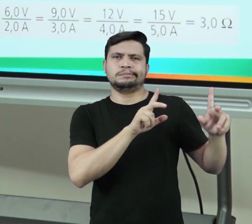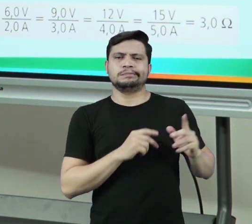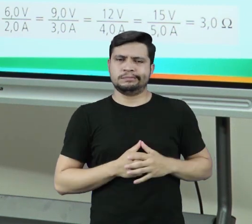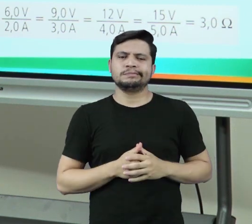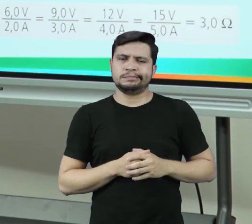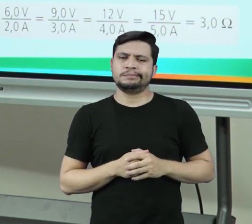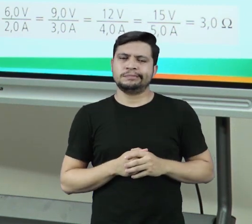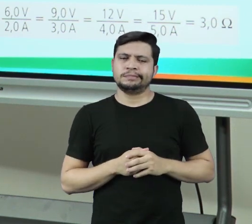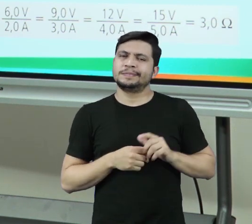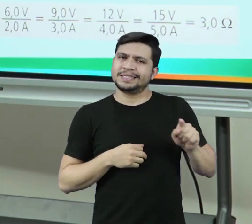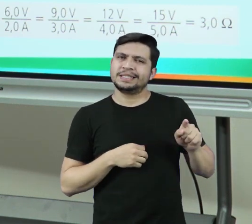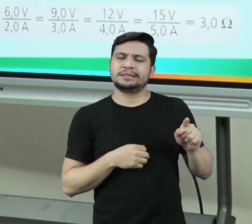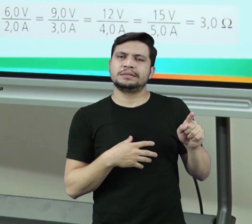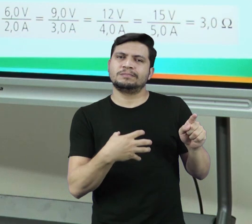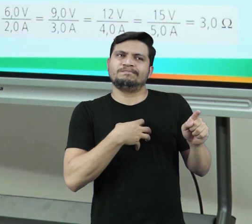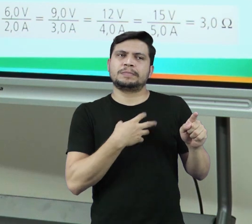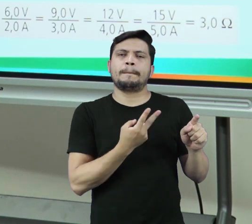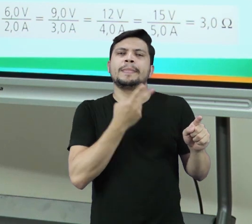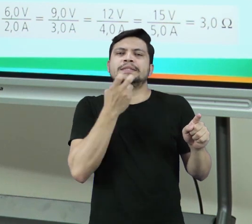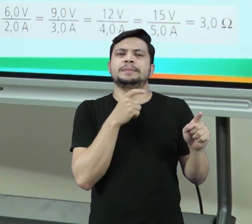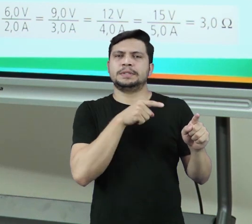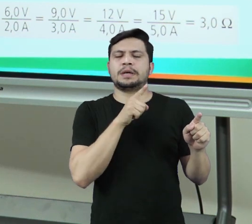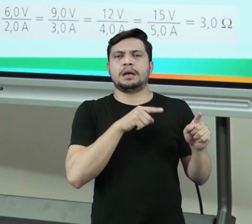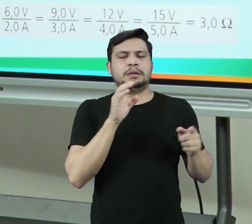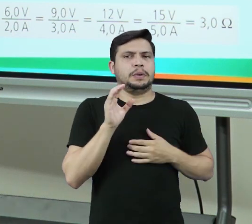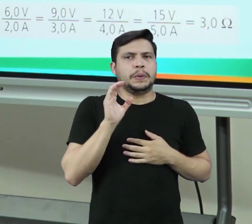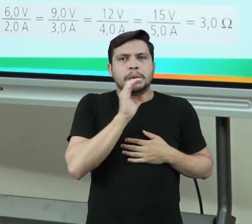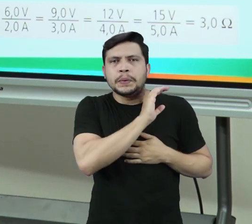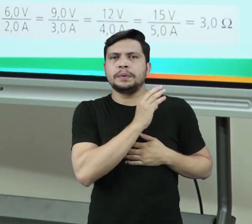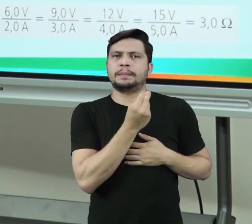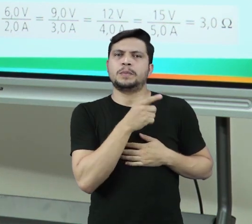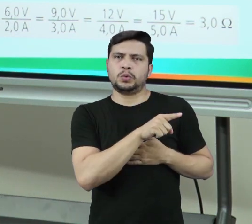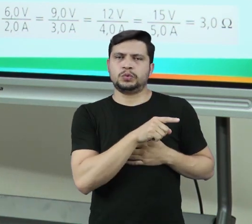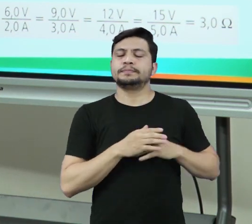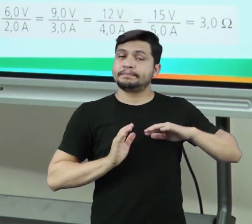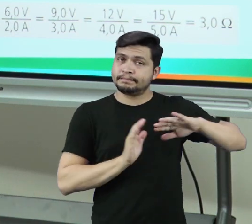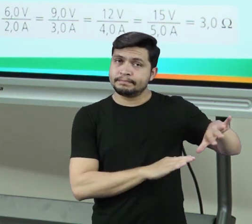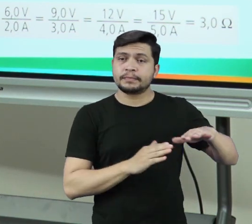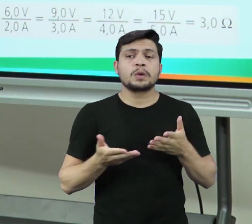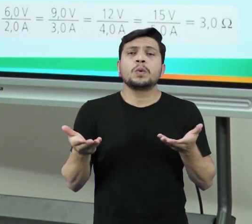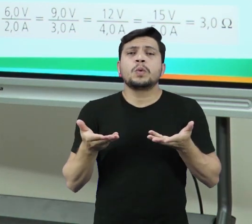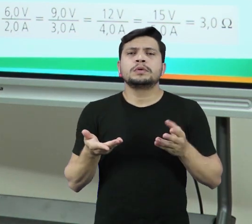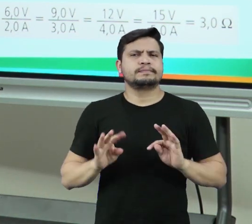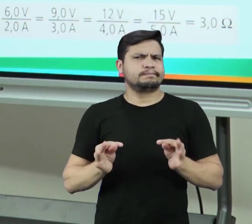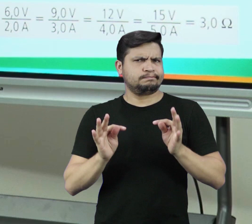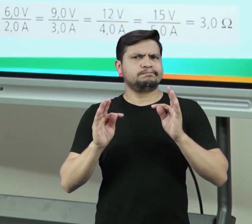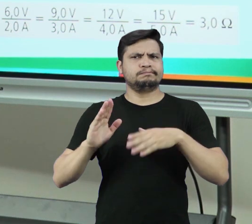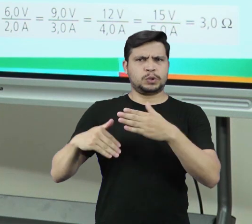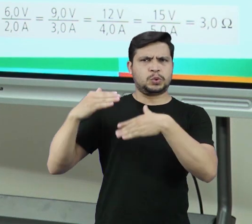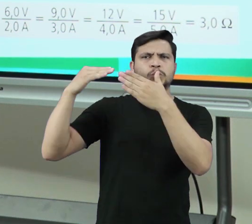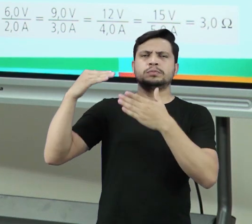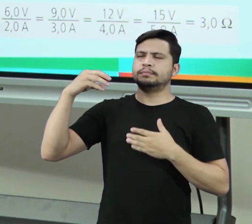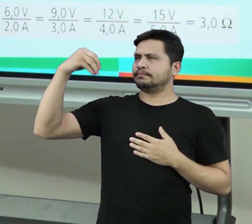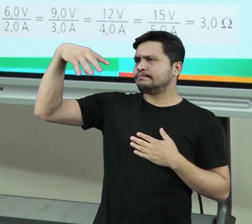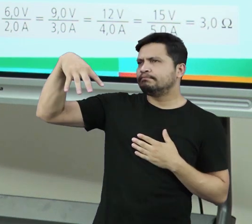de perto, que ela aquecia, aquela lâmpada mais antiga que a gente conhece. Hoje em dia a gente já tem uma tecnologia mais avançada e a função basicamente